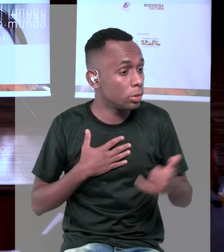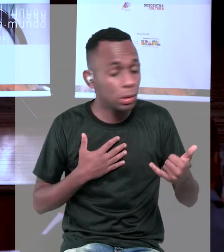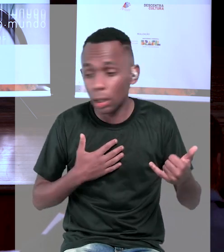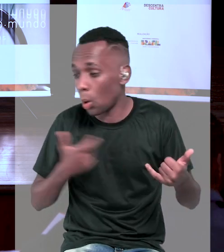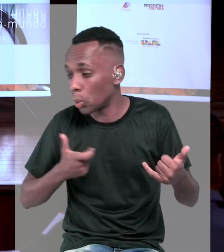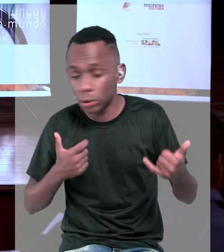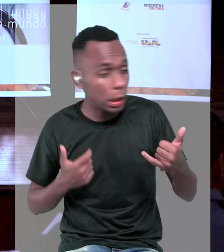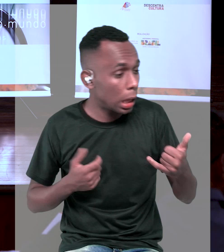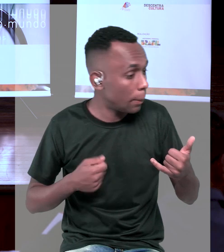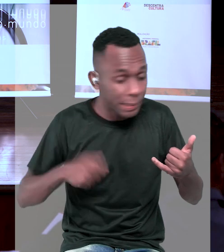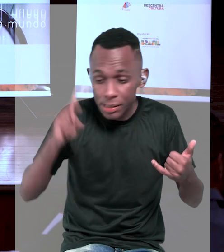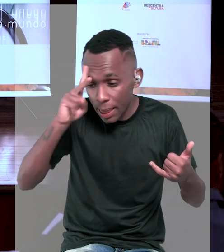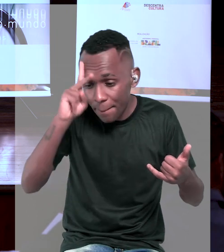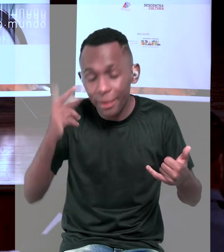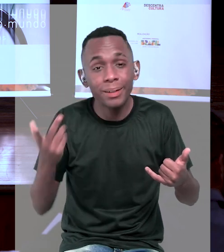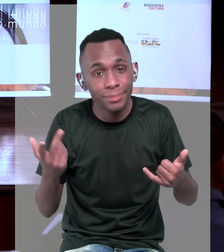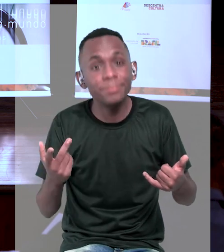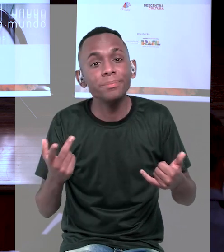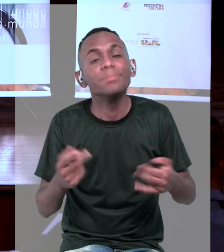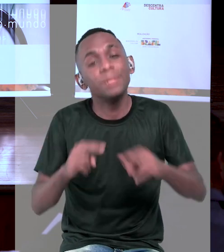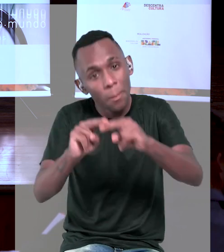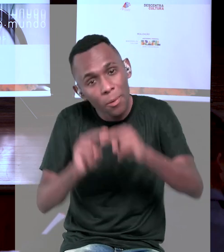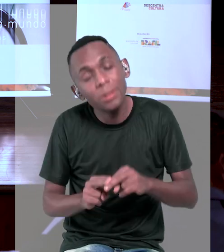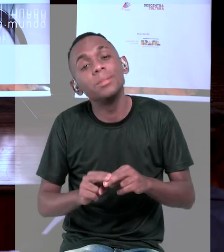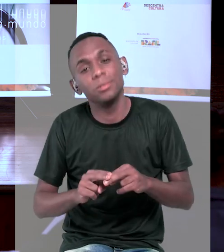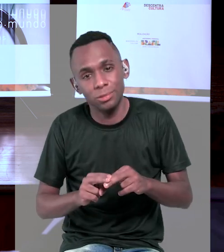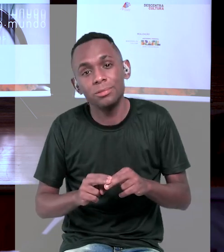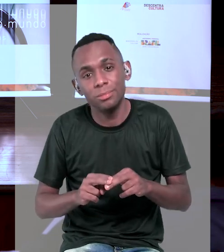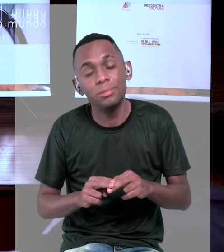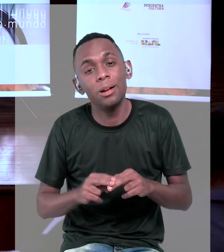Para isso serve agora a memória.